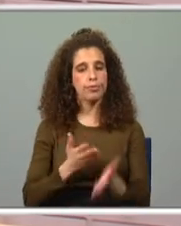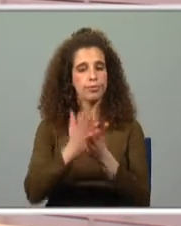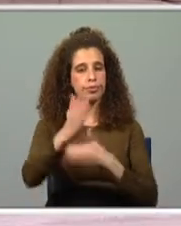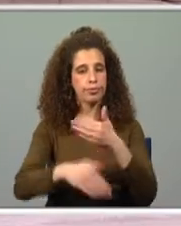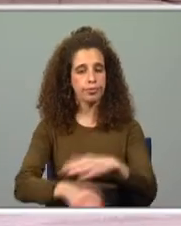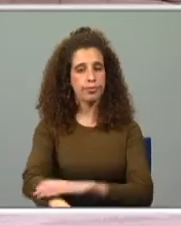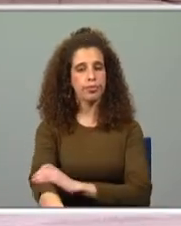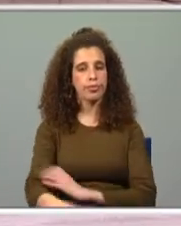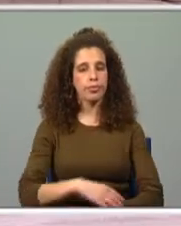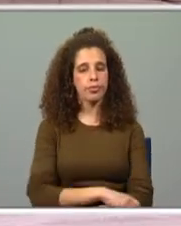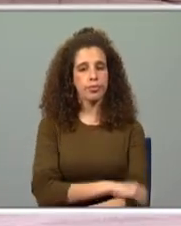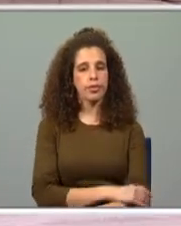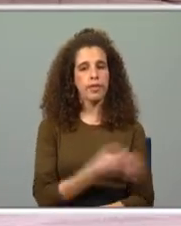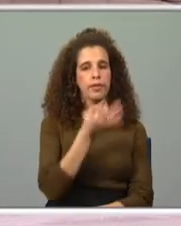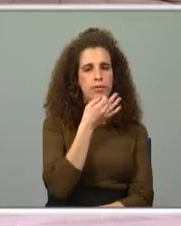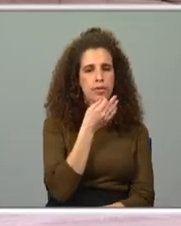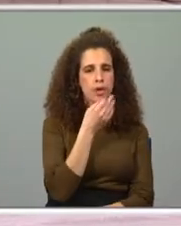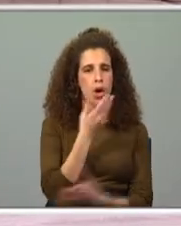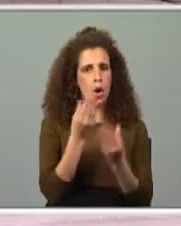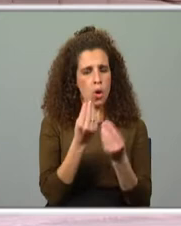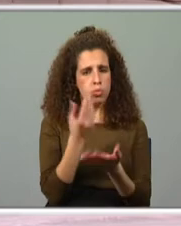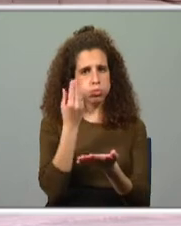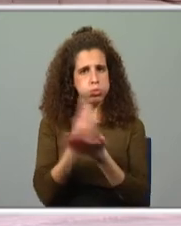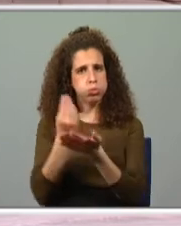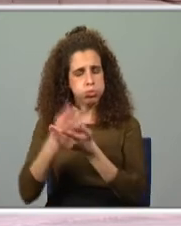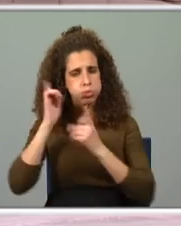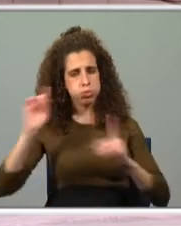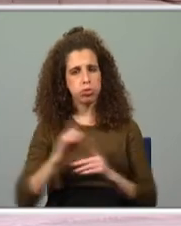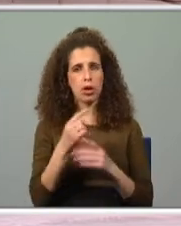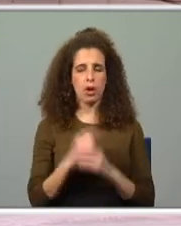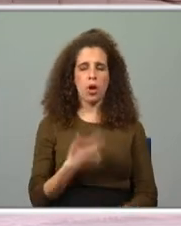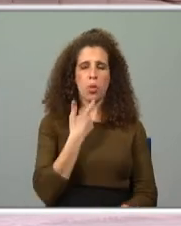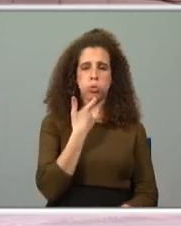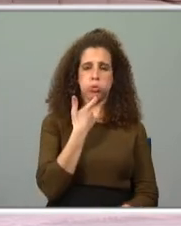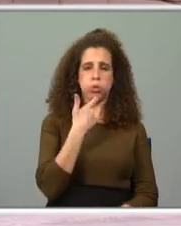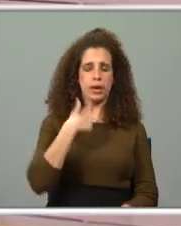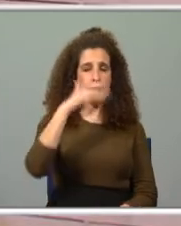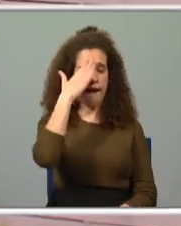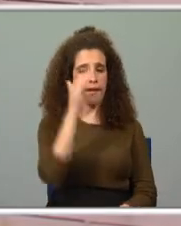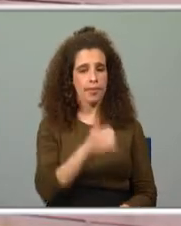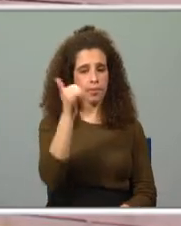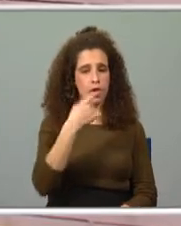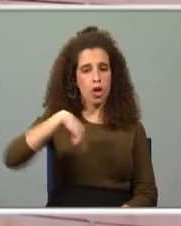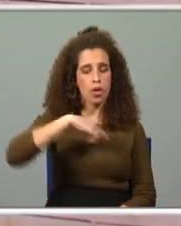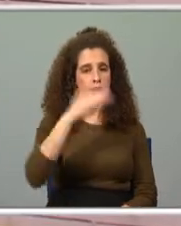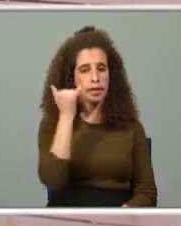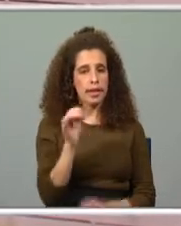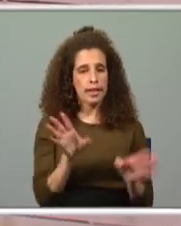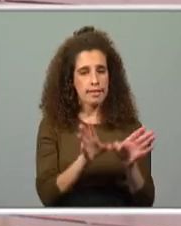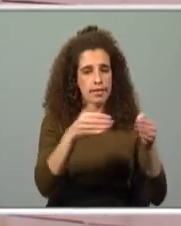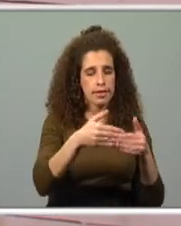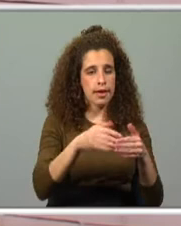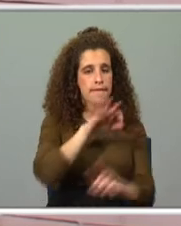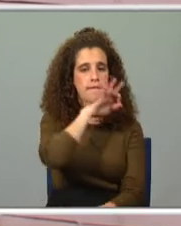continuar. Falámos aqui em muitos instrumentos, Falámos não é? em muitos instrumentos e são tantos que eu acho que era bom nós tentarmos agrupá-los